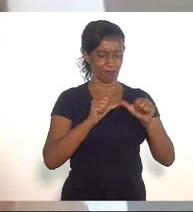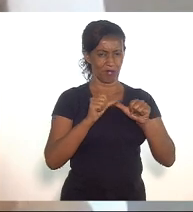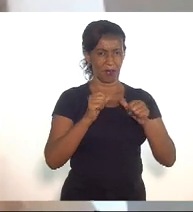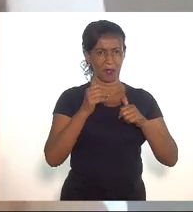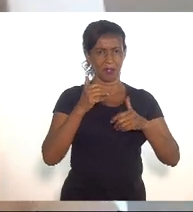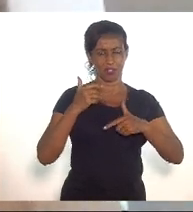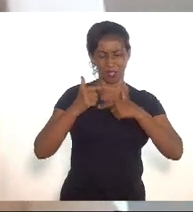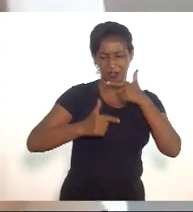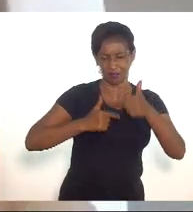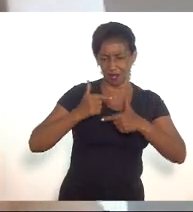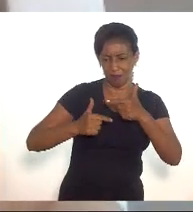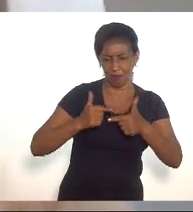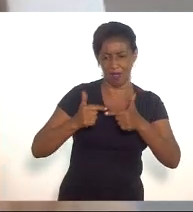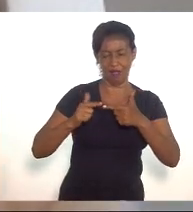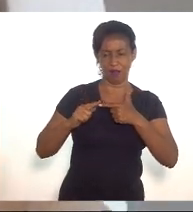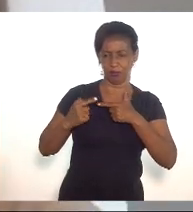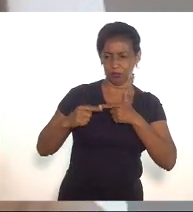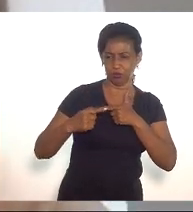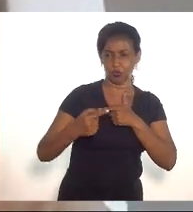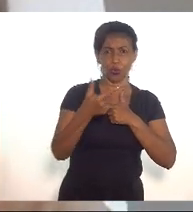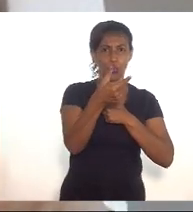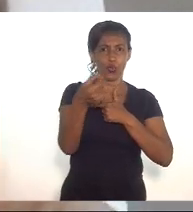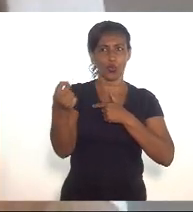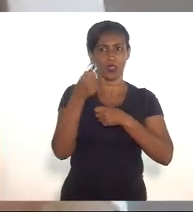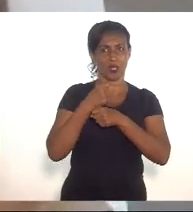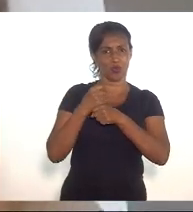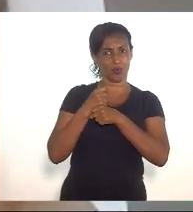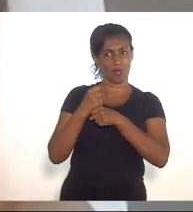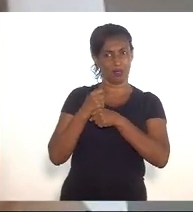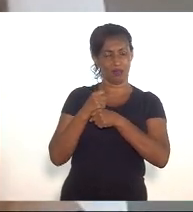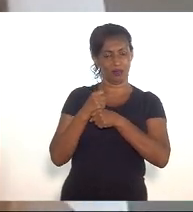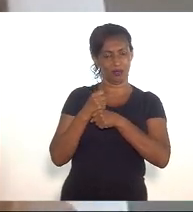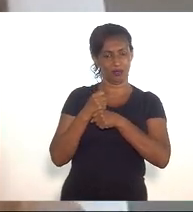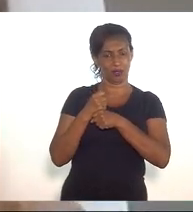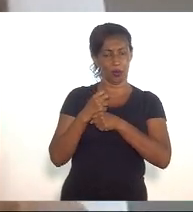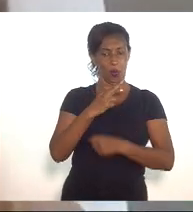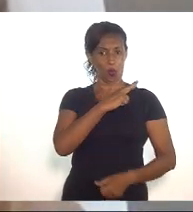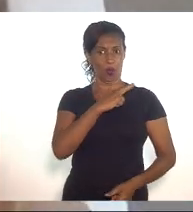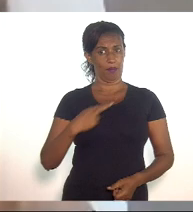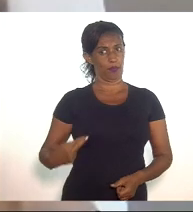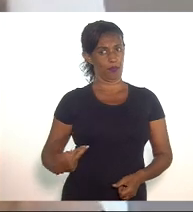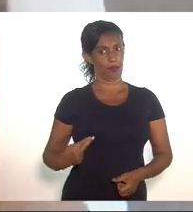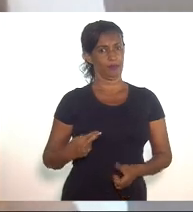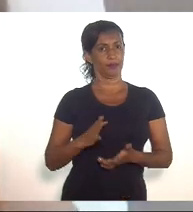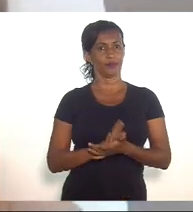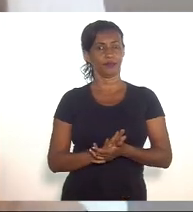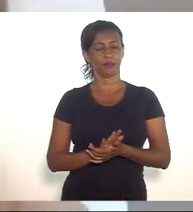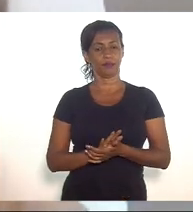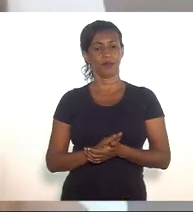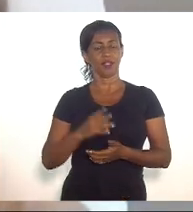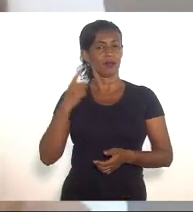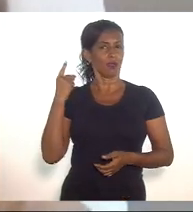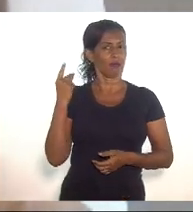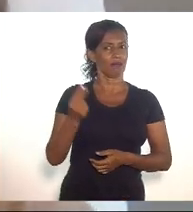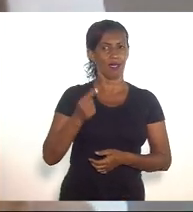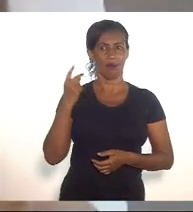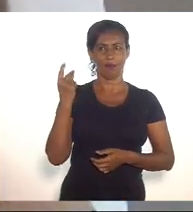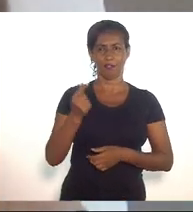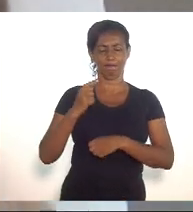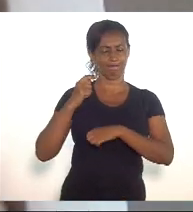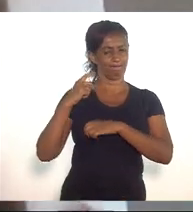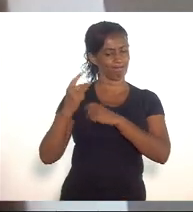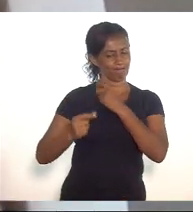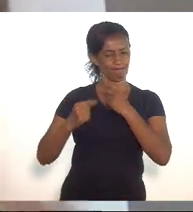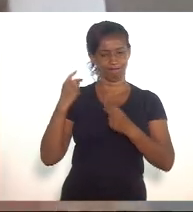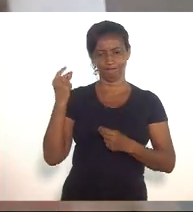longo, digamos assim, dos nossos 200 anos como república, e isso leva tempo. Só